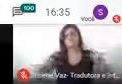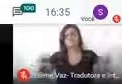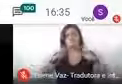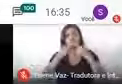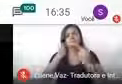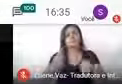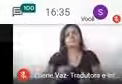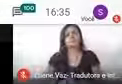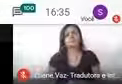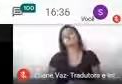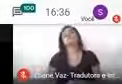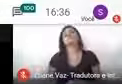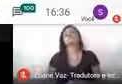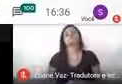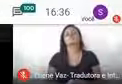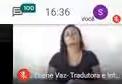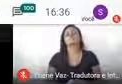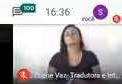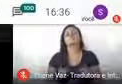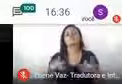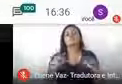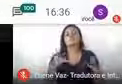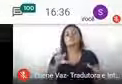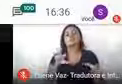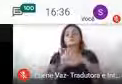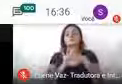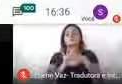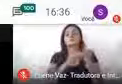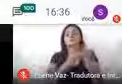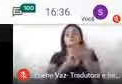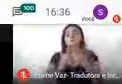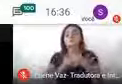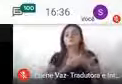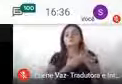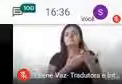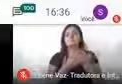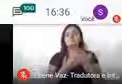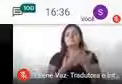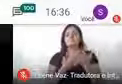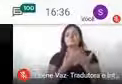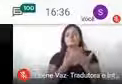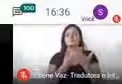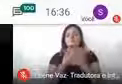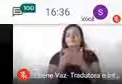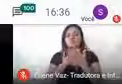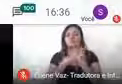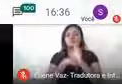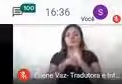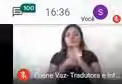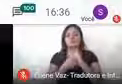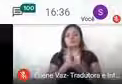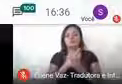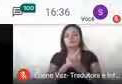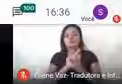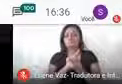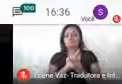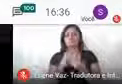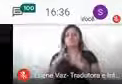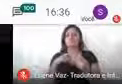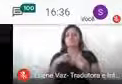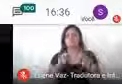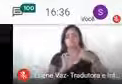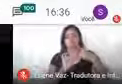Então, dentro dos estudos, da perspectiva dos estudos da dialetologia pluridimensional, nós temos